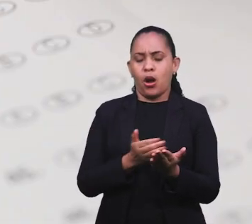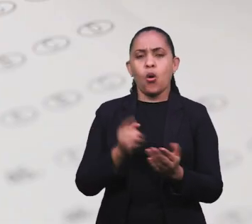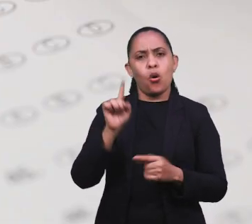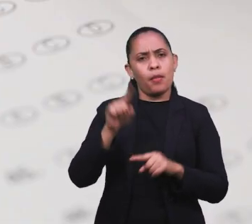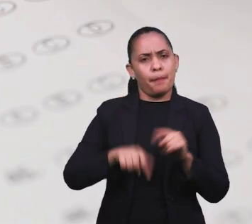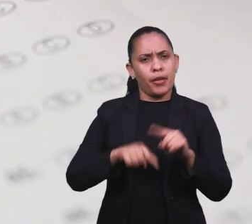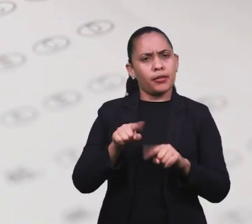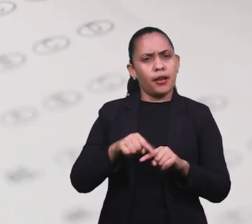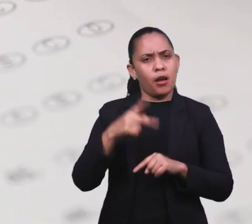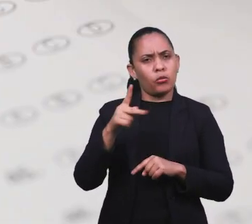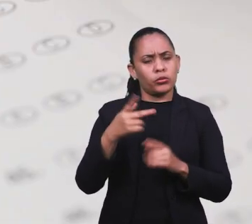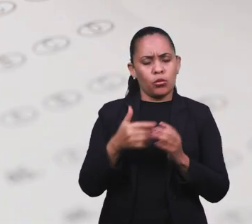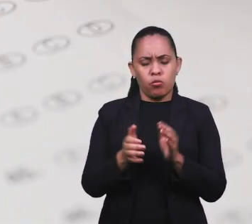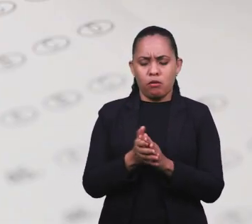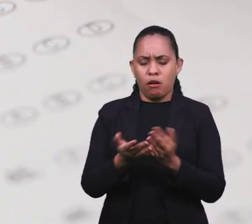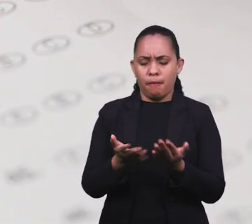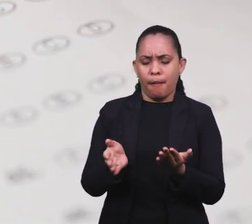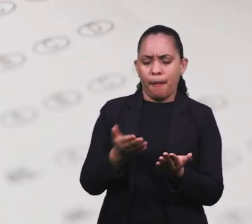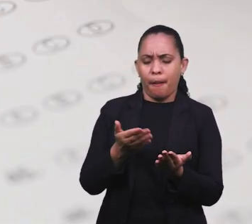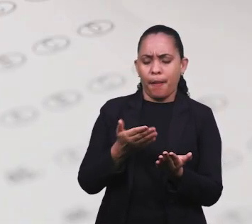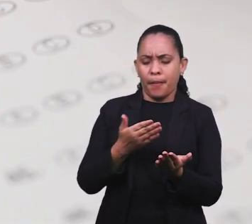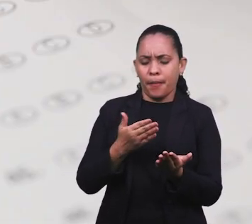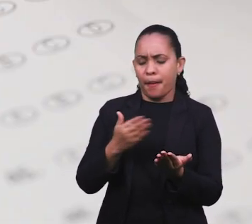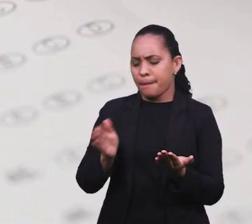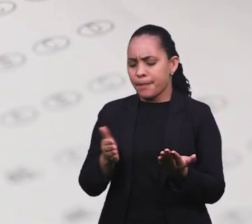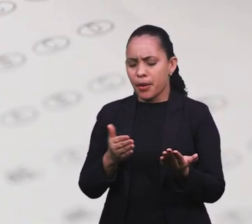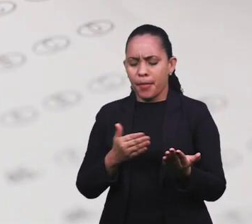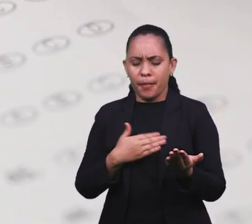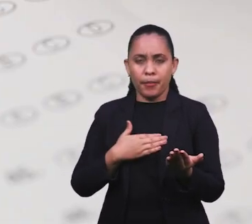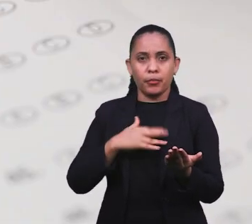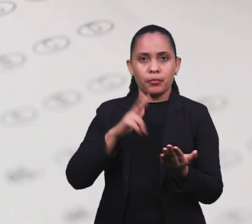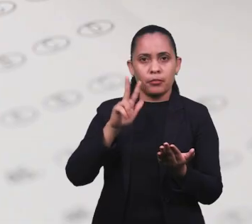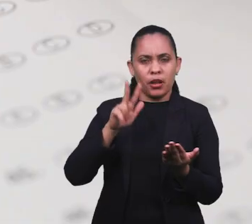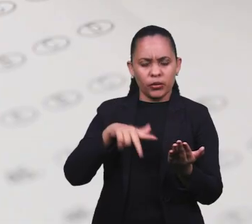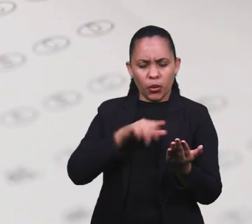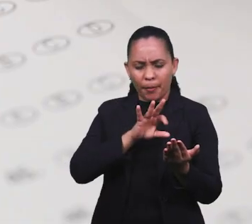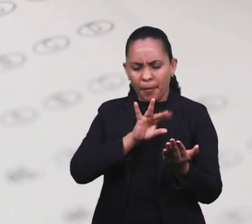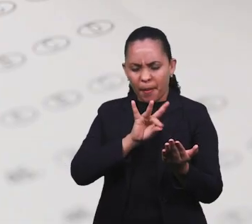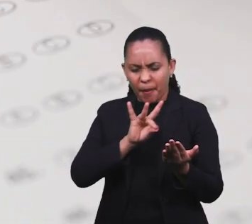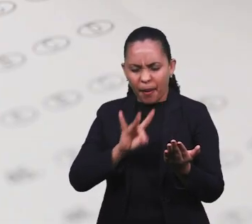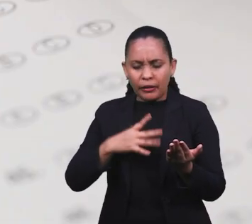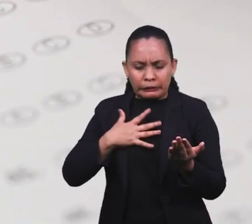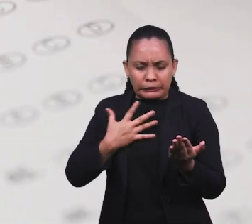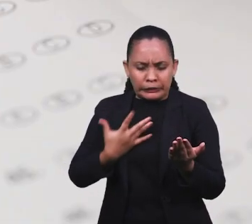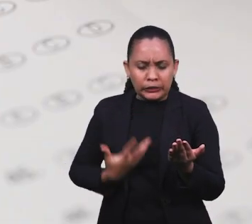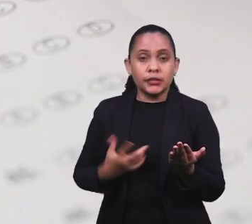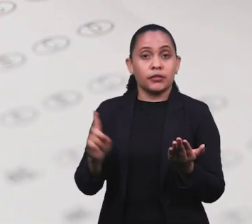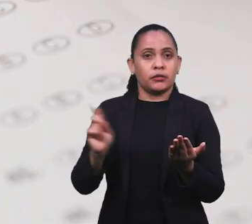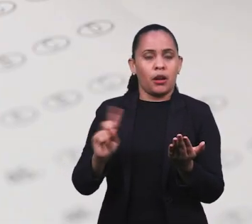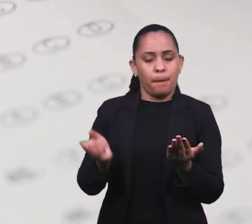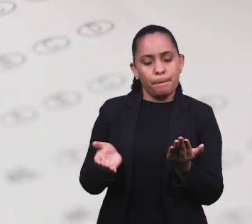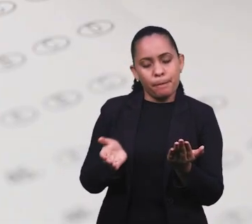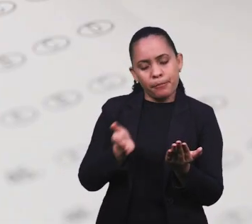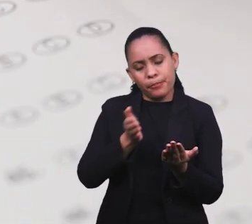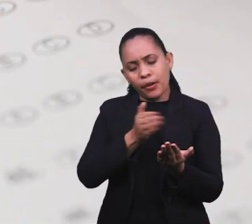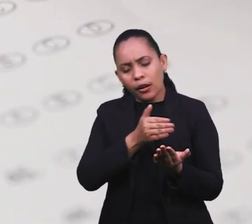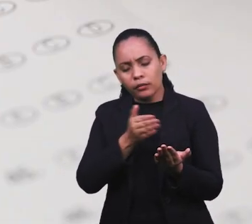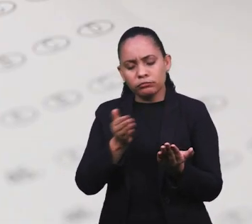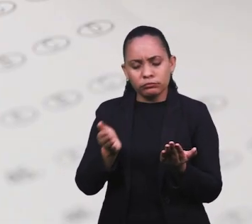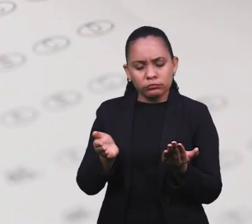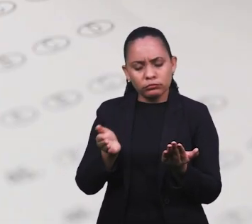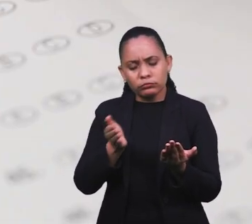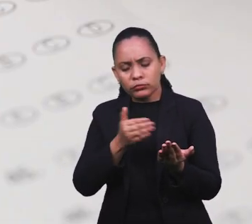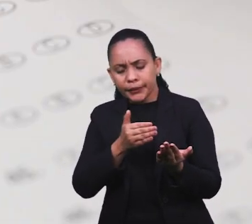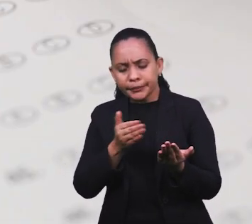geral do assunto ali. Não há o objetivo de fazer uma leitura mais retida, mas faça o quê? Veja, ele